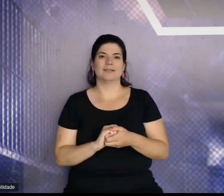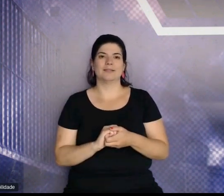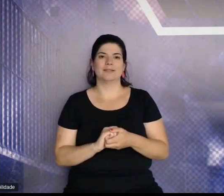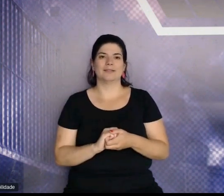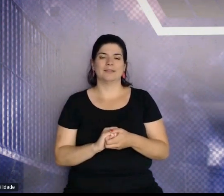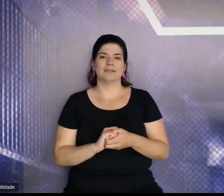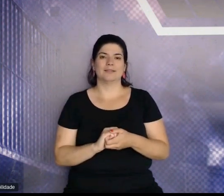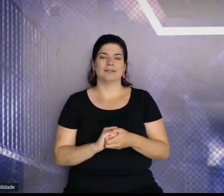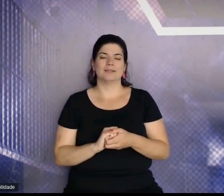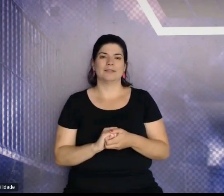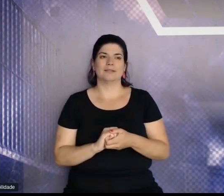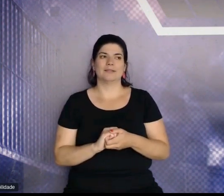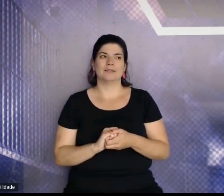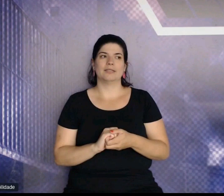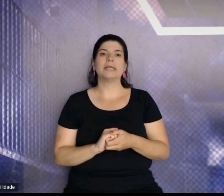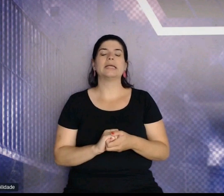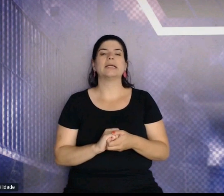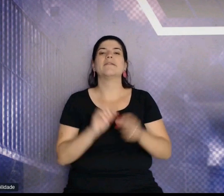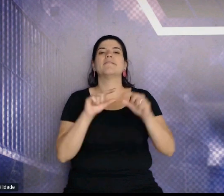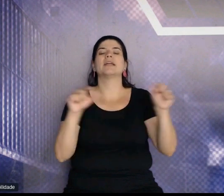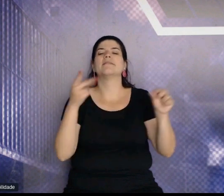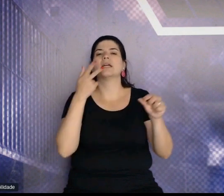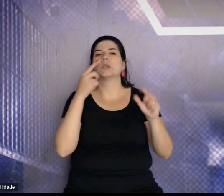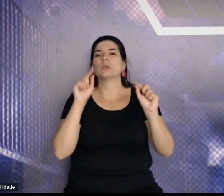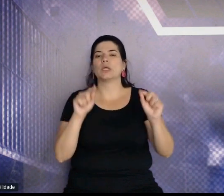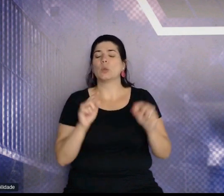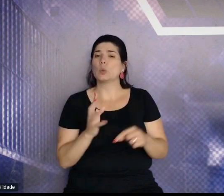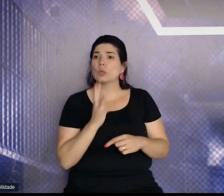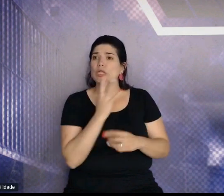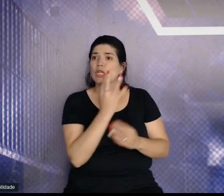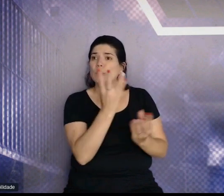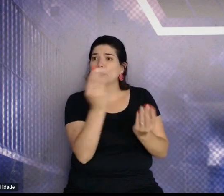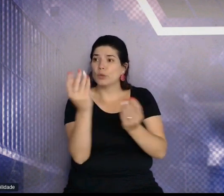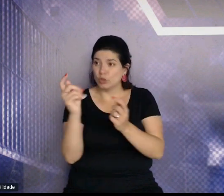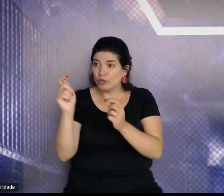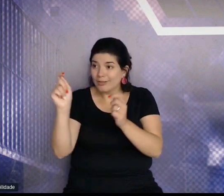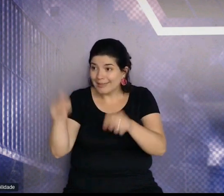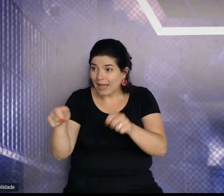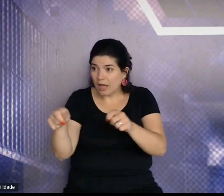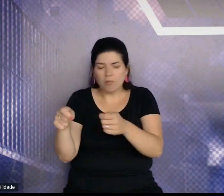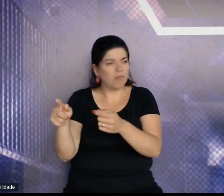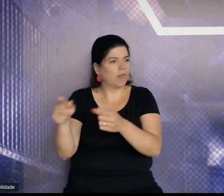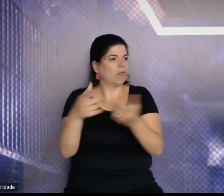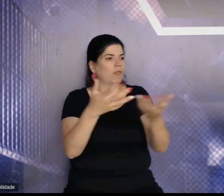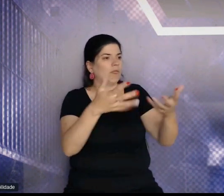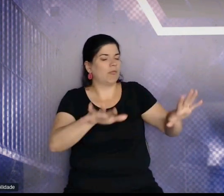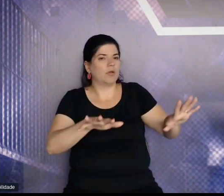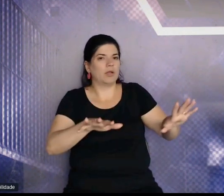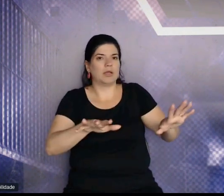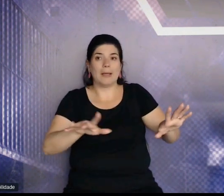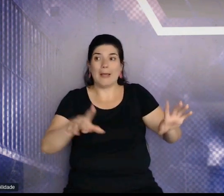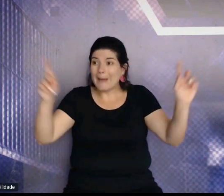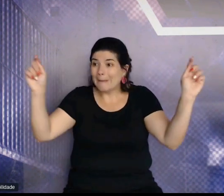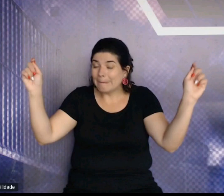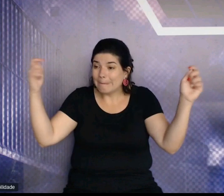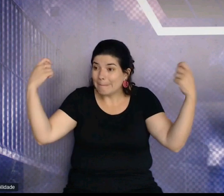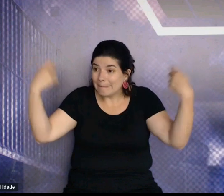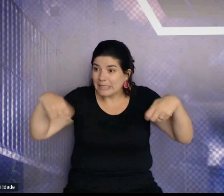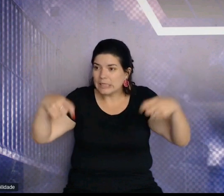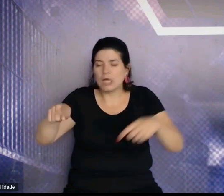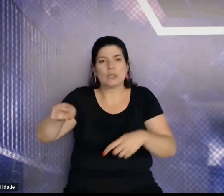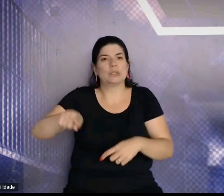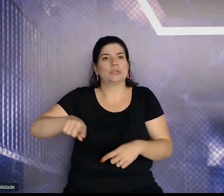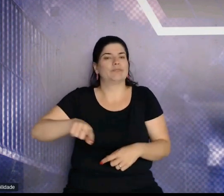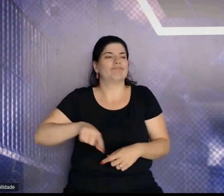Rabelais. Conheci muitos que, quando podiam, não quiseram, e quando deveriam, não conseguiam. Então, a